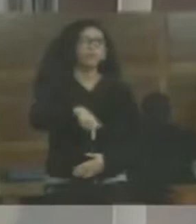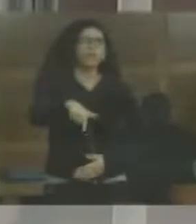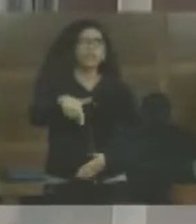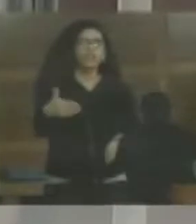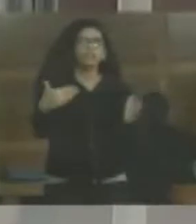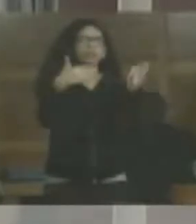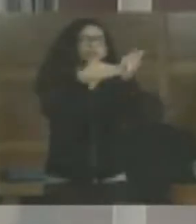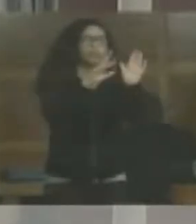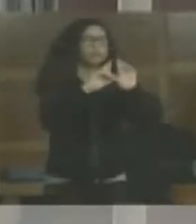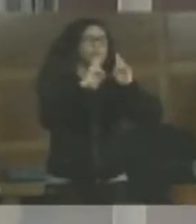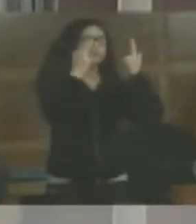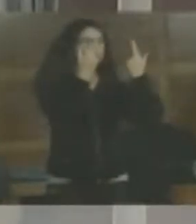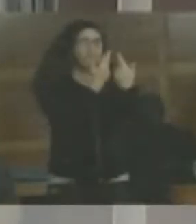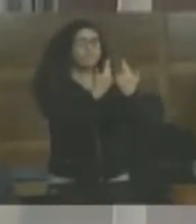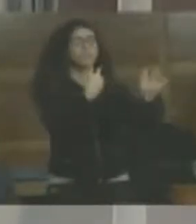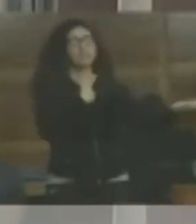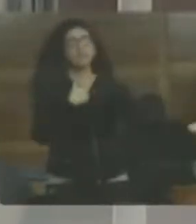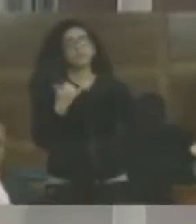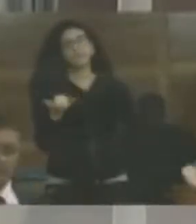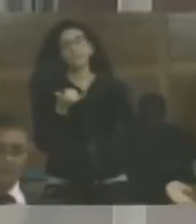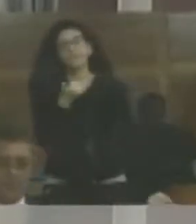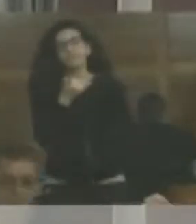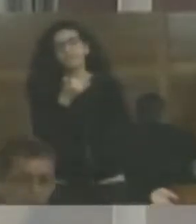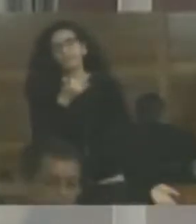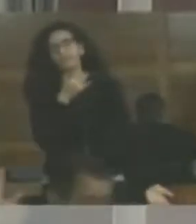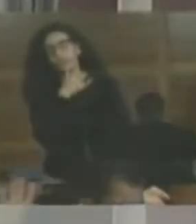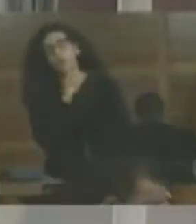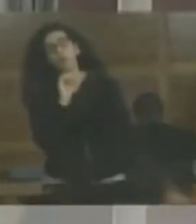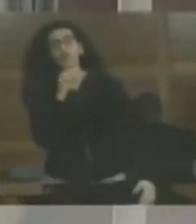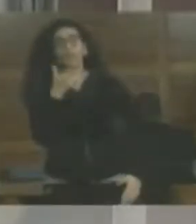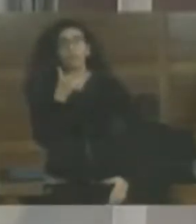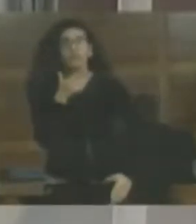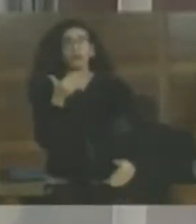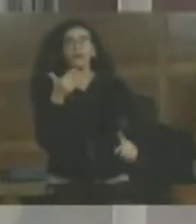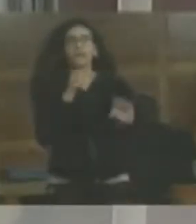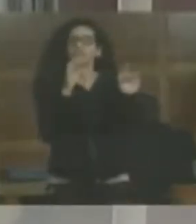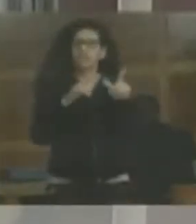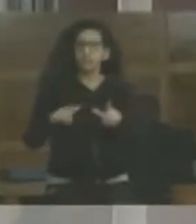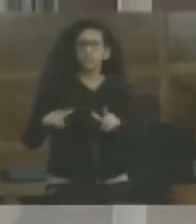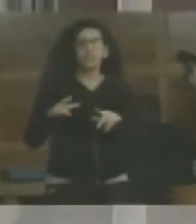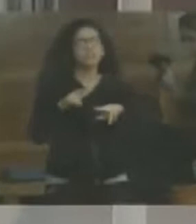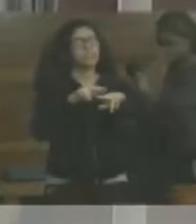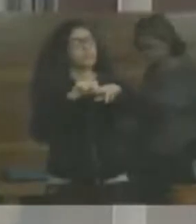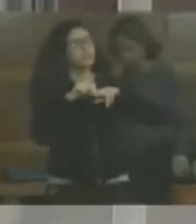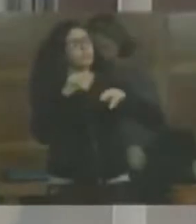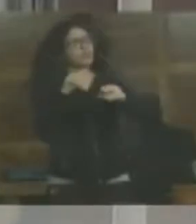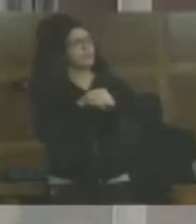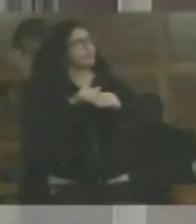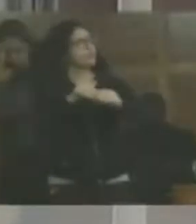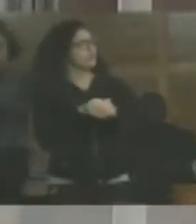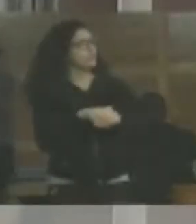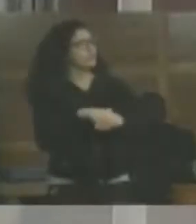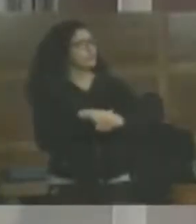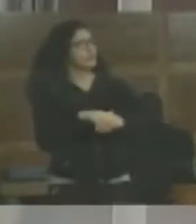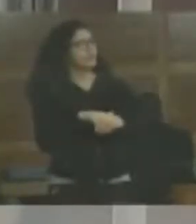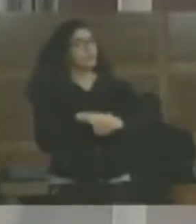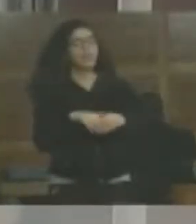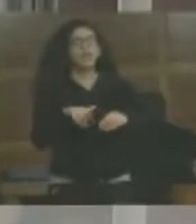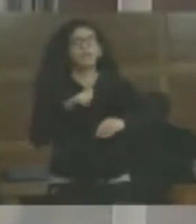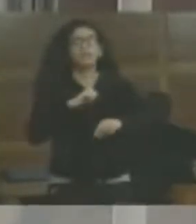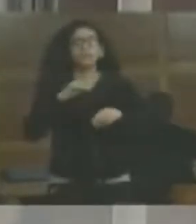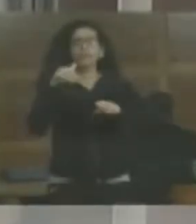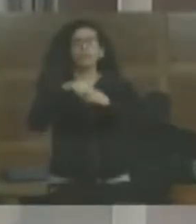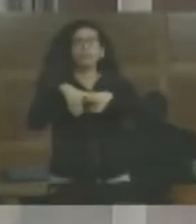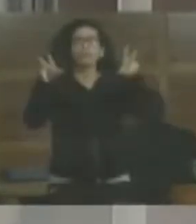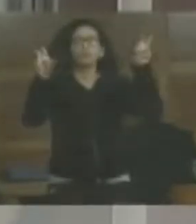onde, infelizmente, na verdade, felizmente, porque passou por maioria, mas subiu a votação de um parecer de